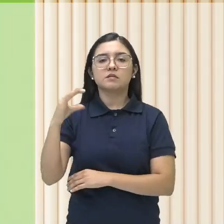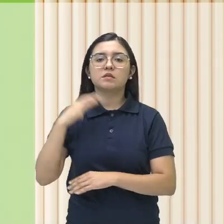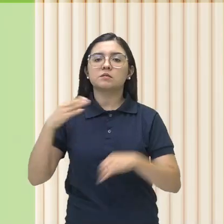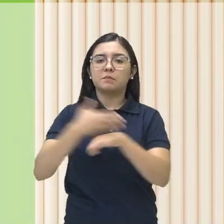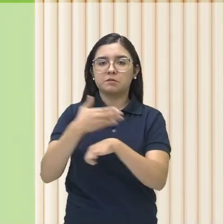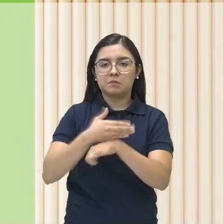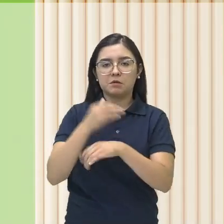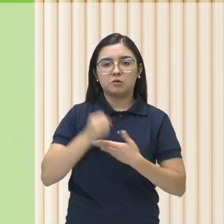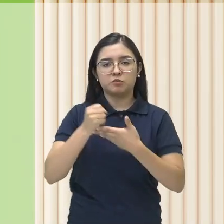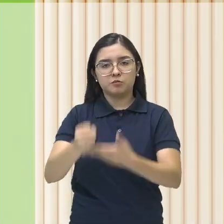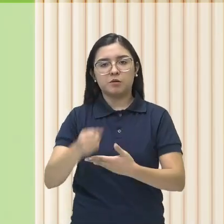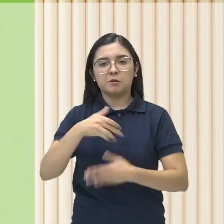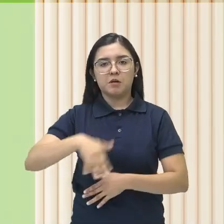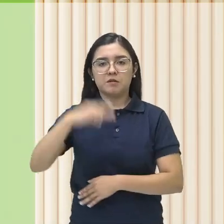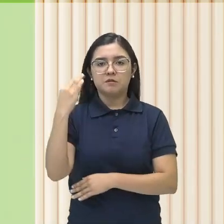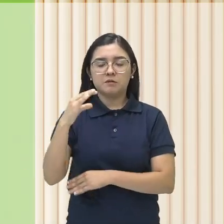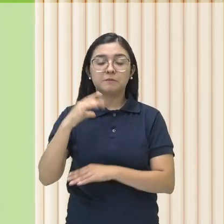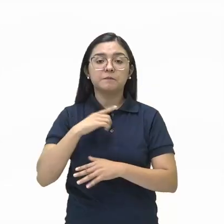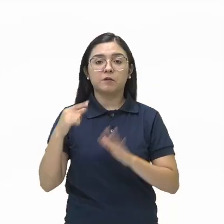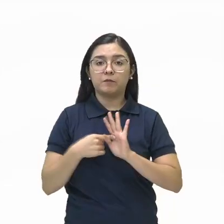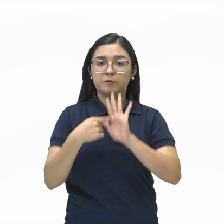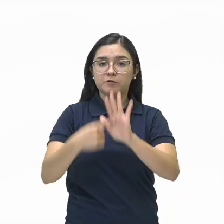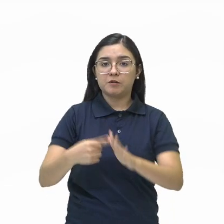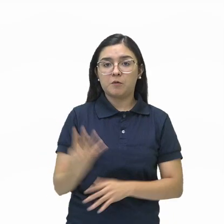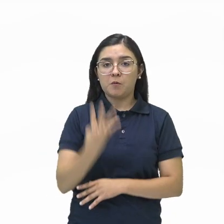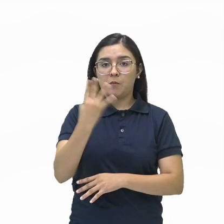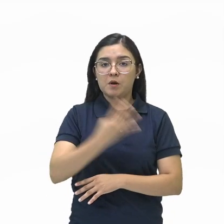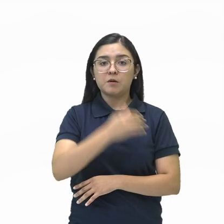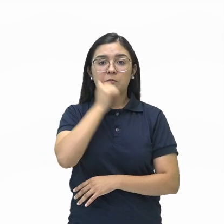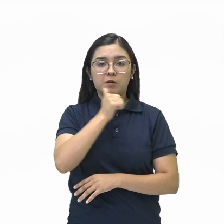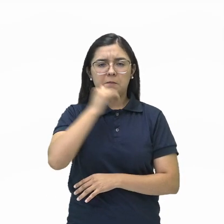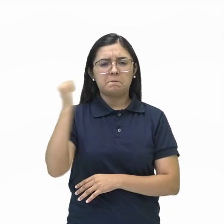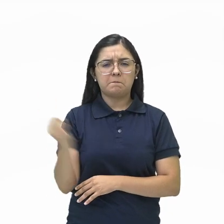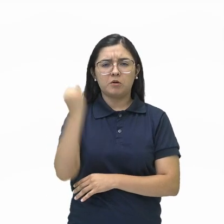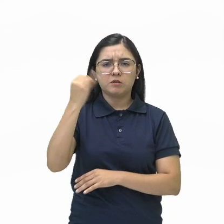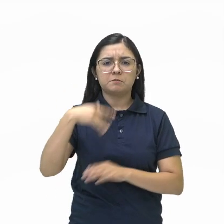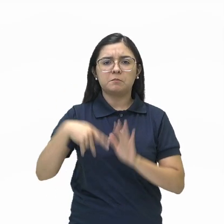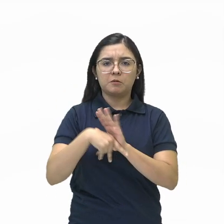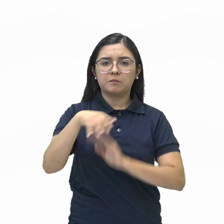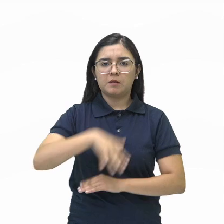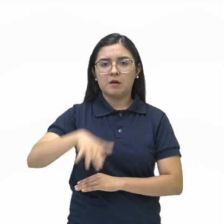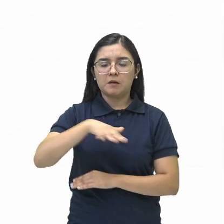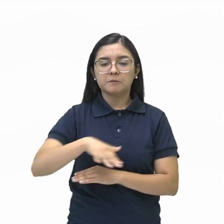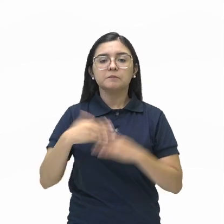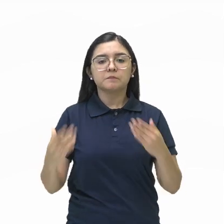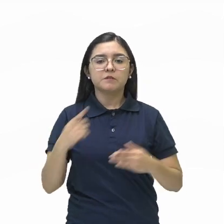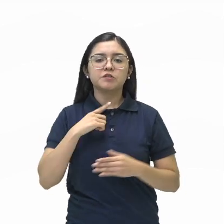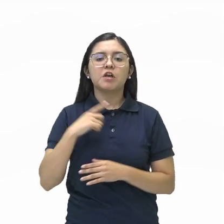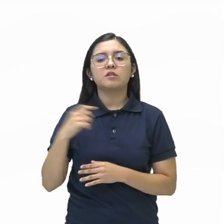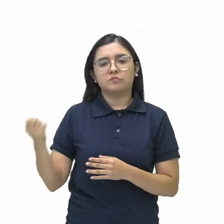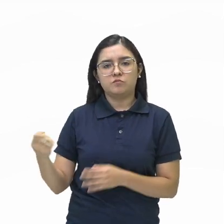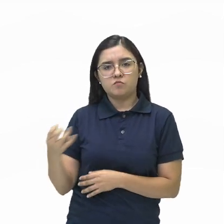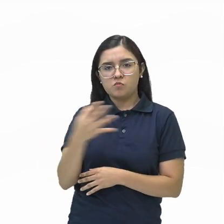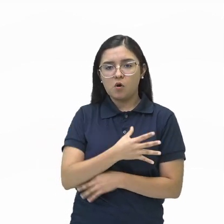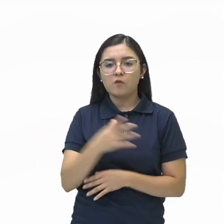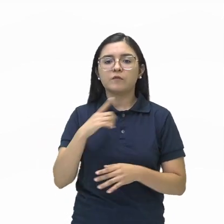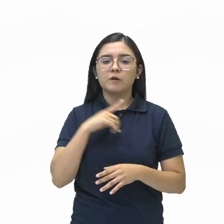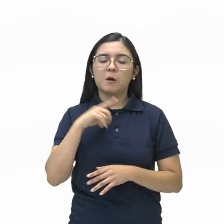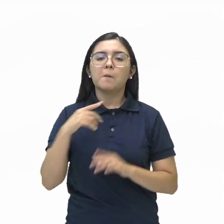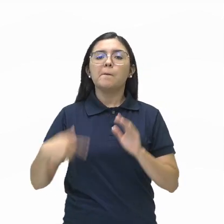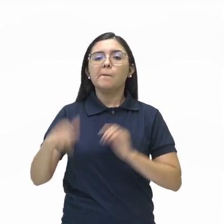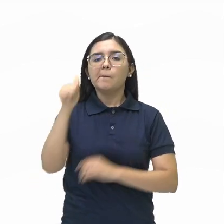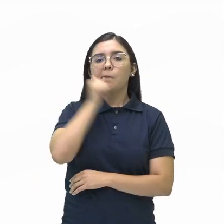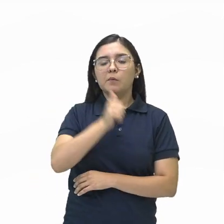ciência, tá? E aqui eu trouxe a imagem de 4 mulheres importantes, né, que já são mais atuais, né? São